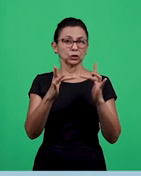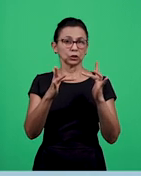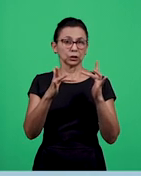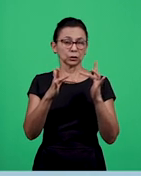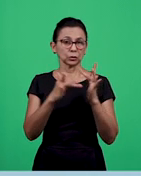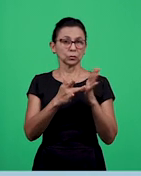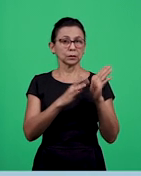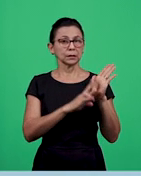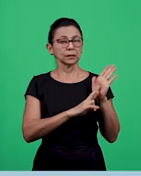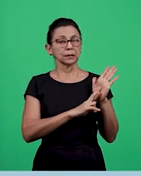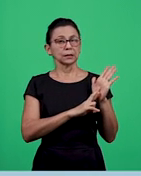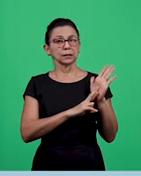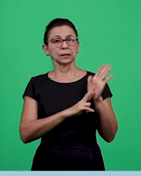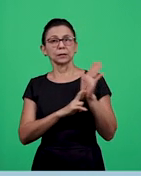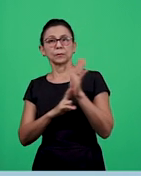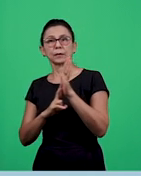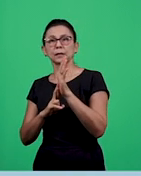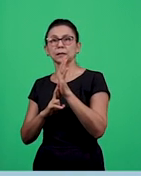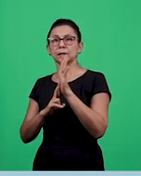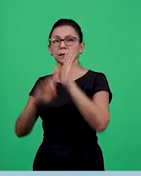Jesus Cristo homem.